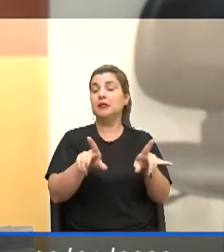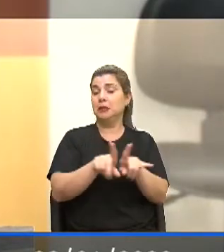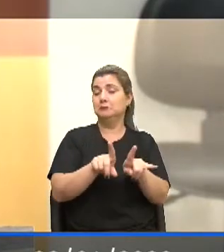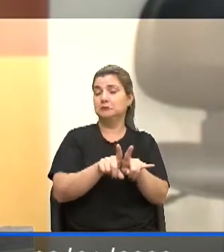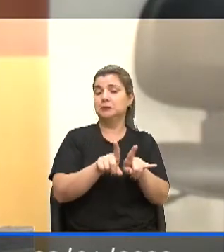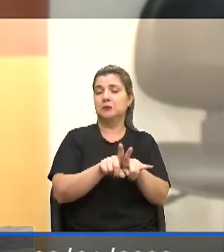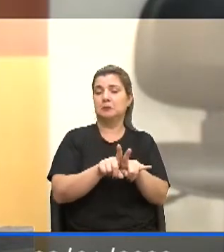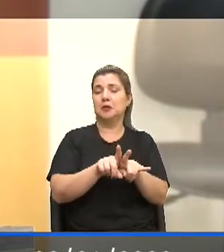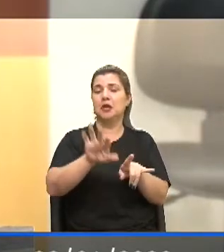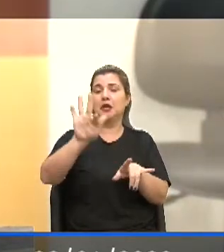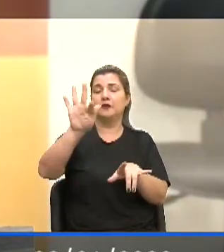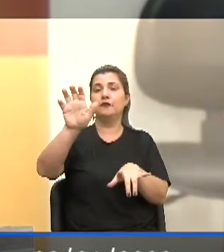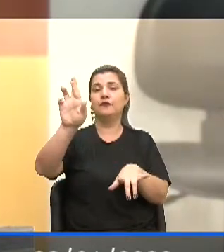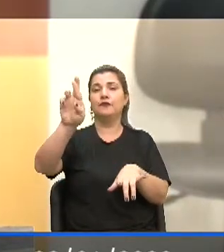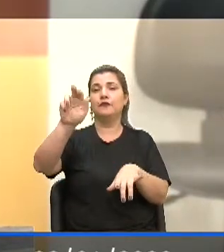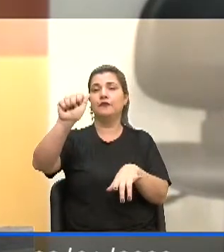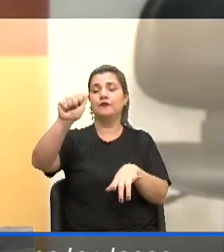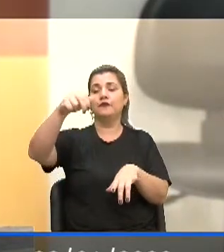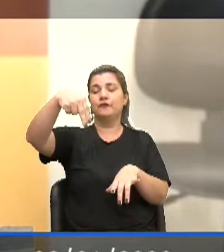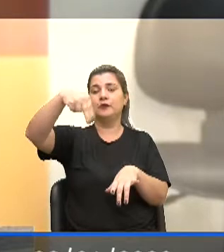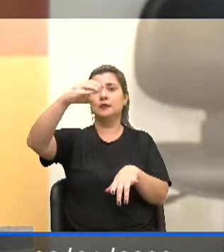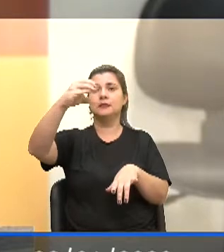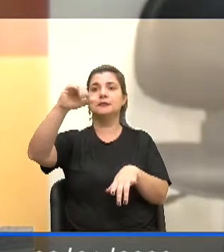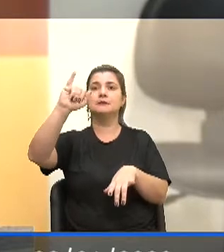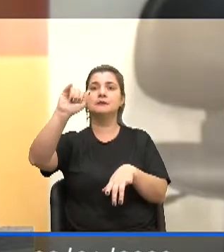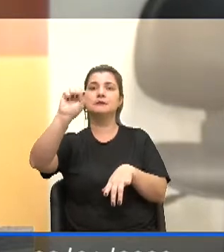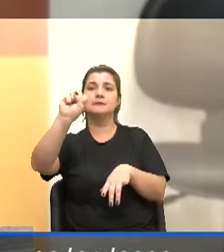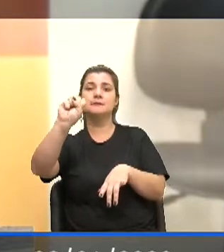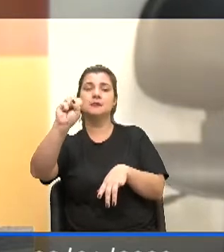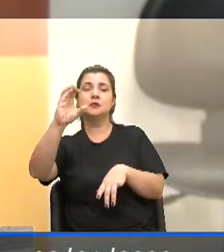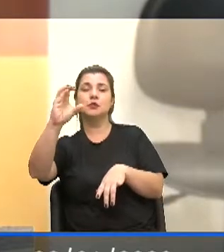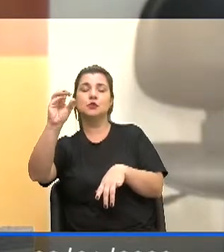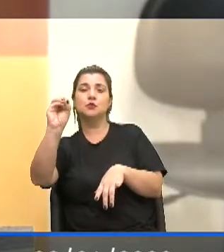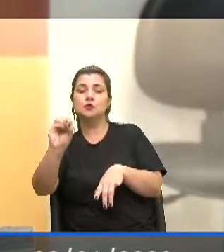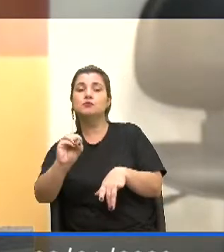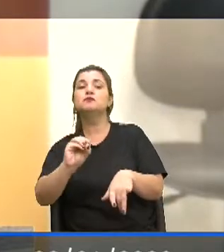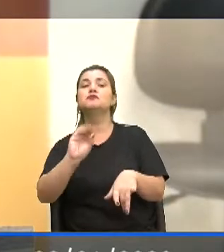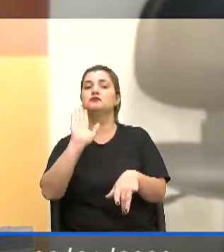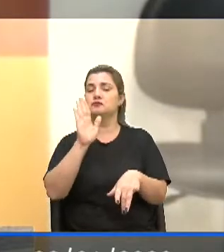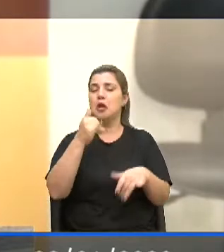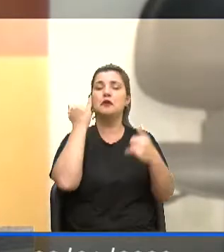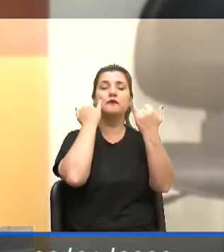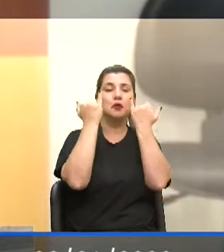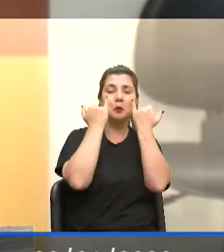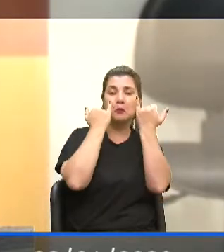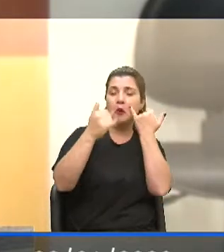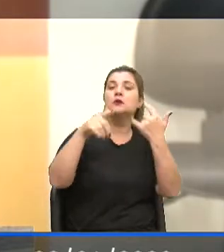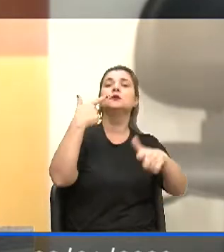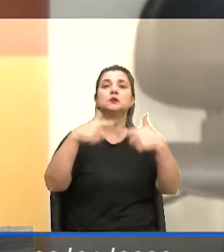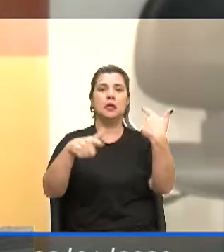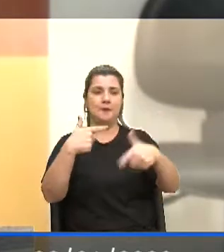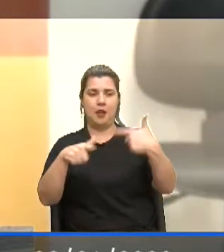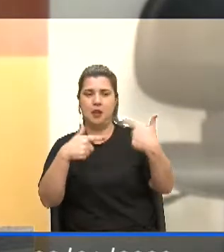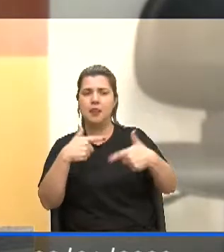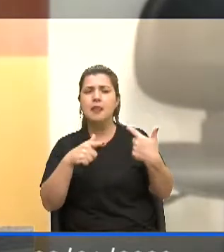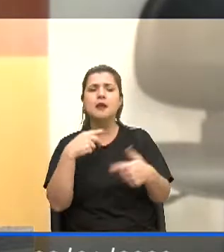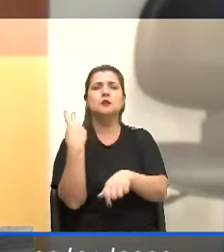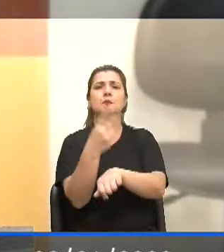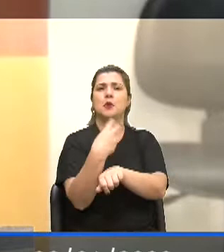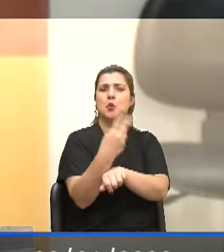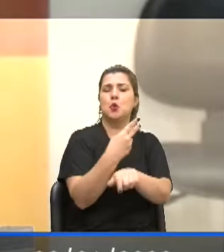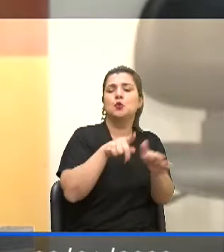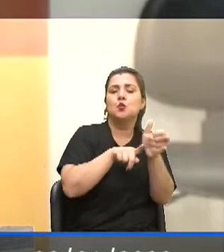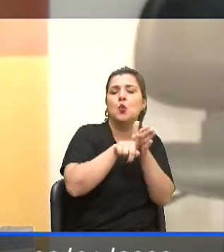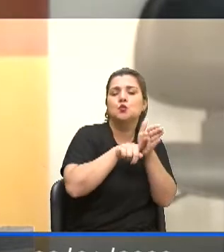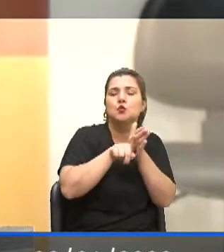que estão trabalhando em protocolos, estão buscando consultoria, inclusive com o